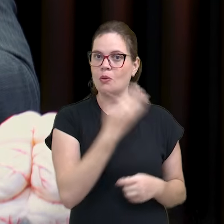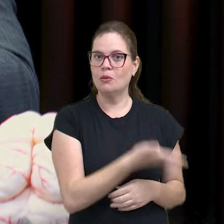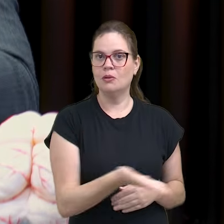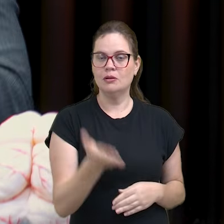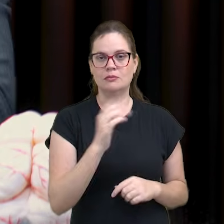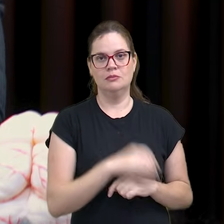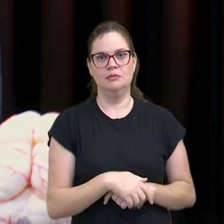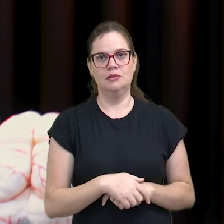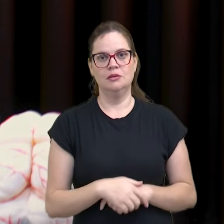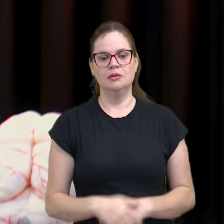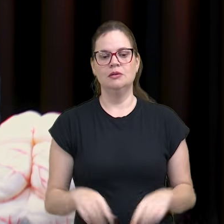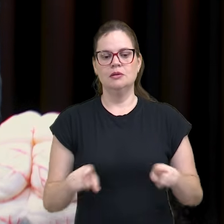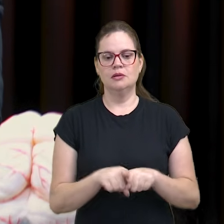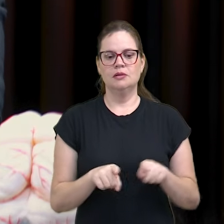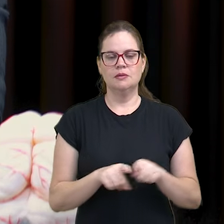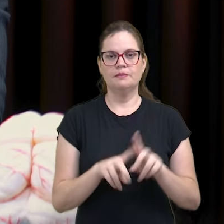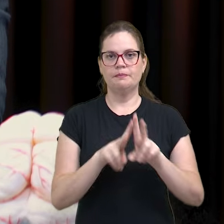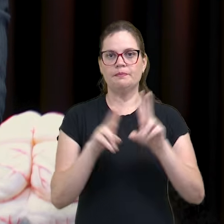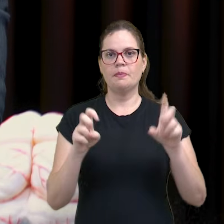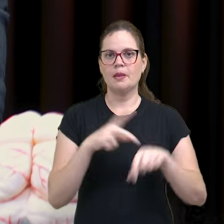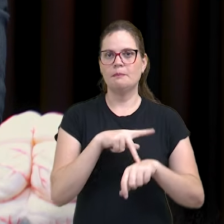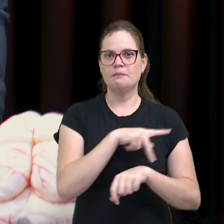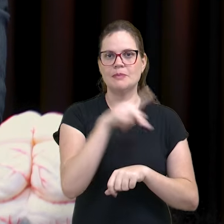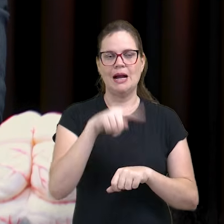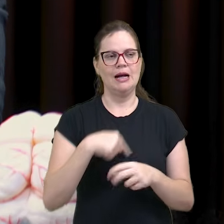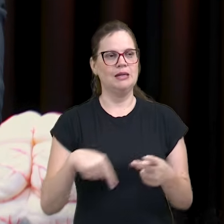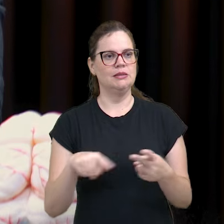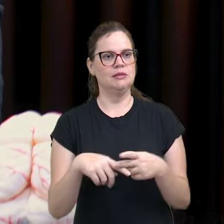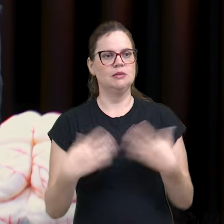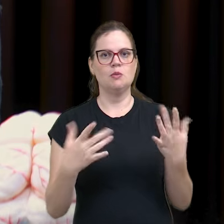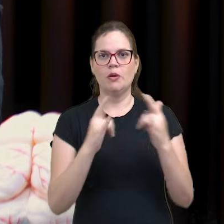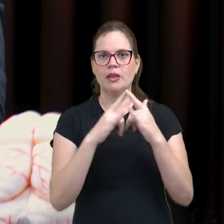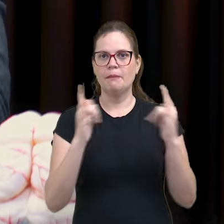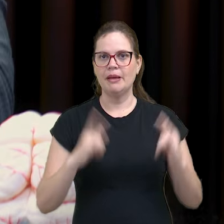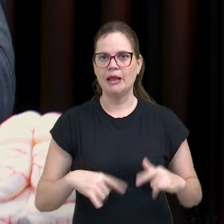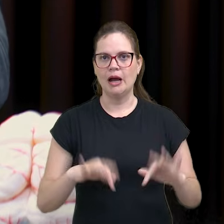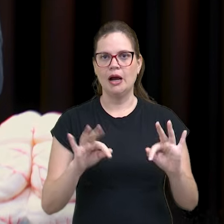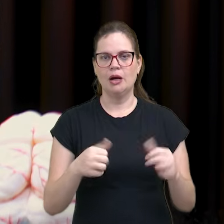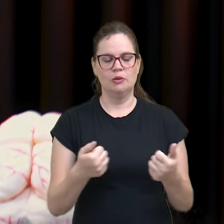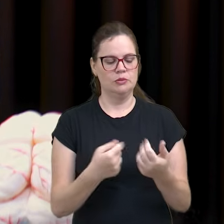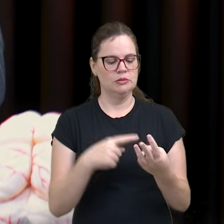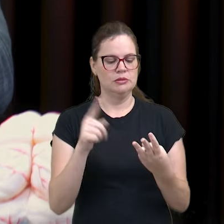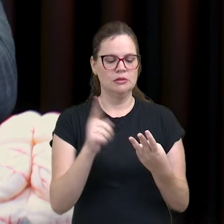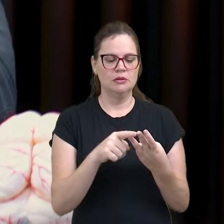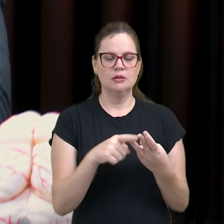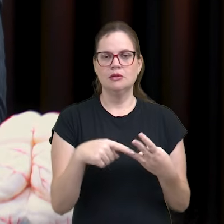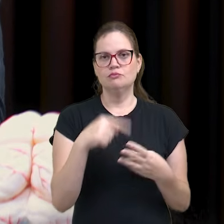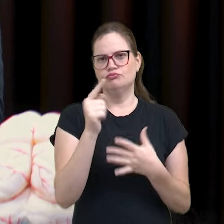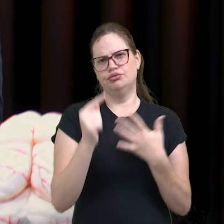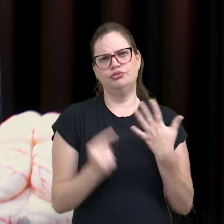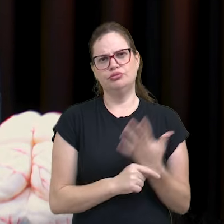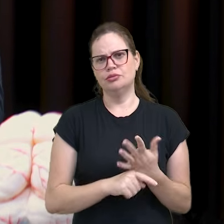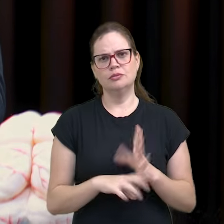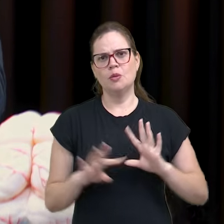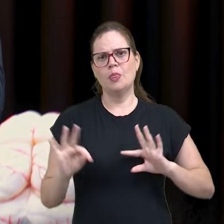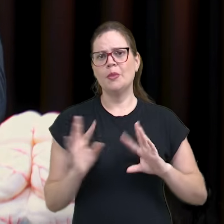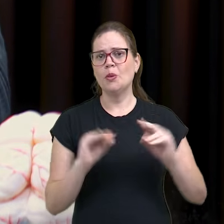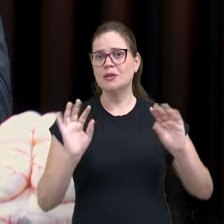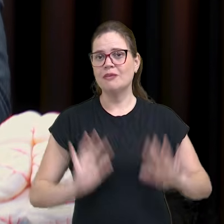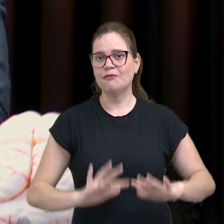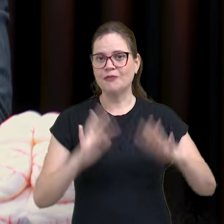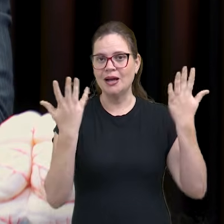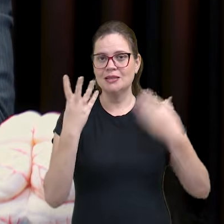judaico a comida. Né? O próprio guardar ali o Shabá, a Páscoa, os